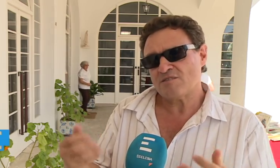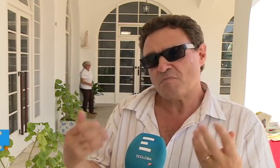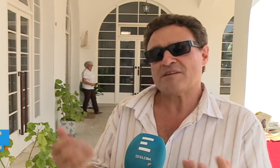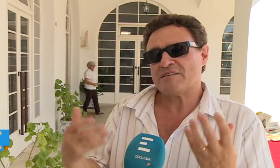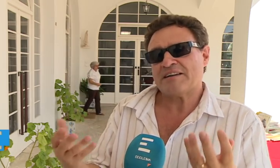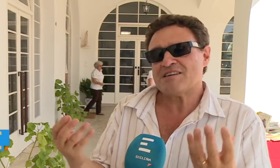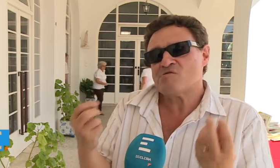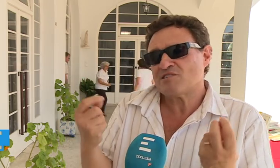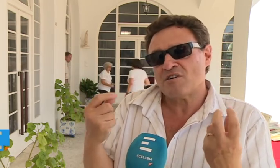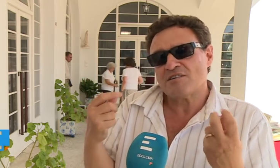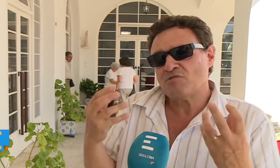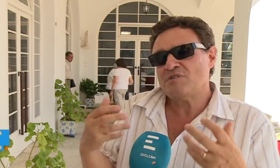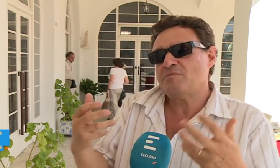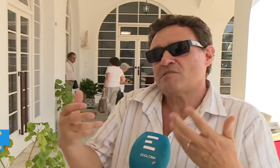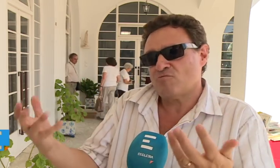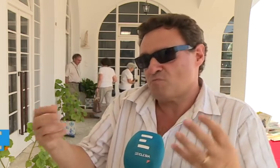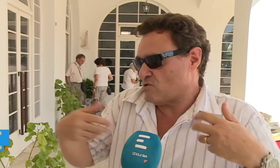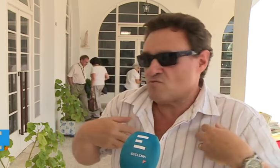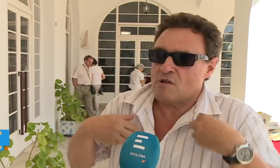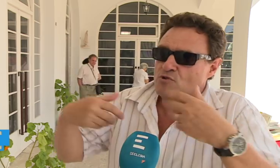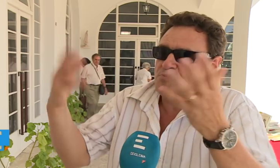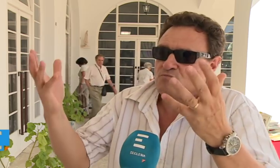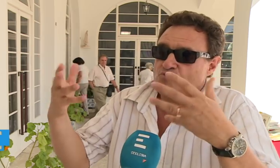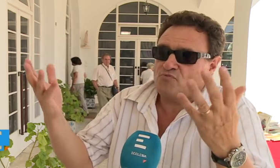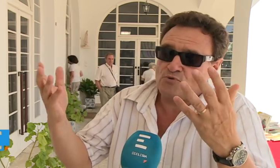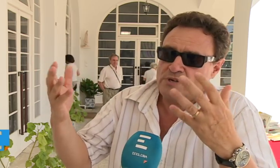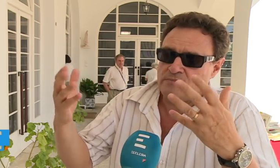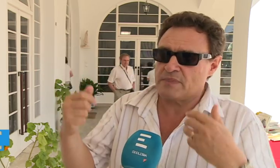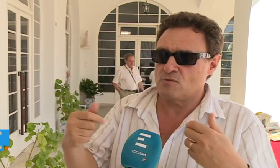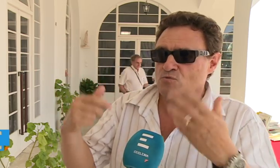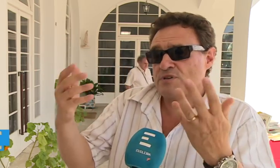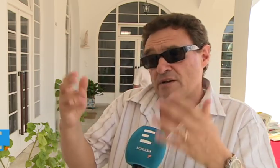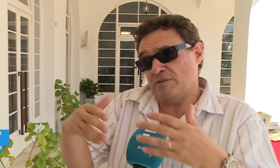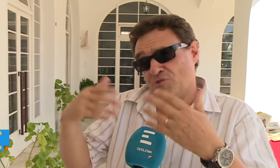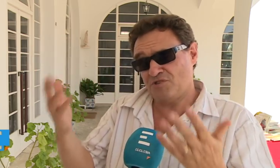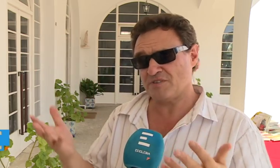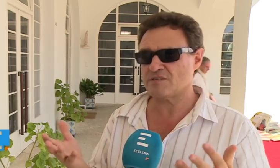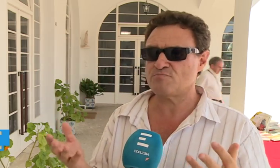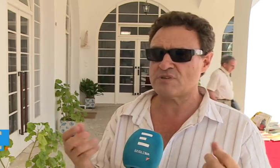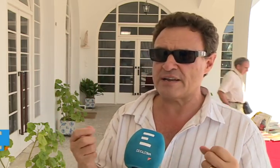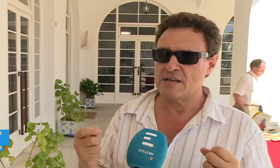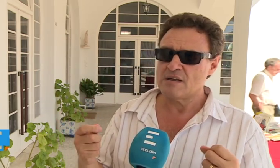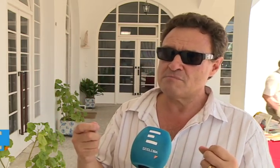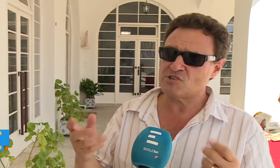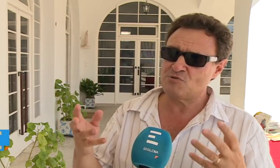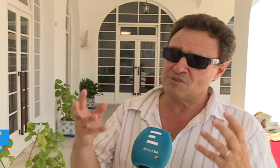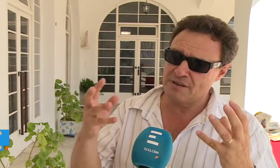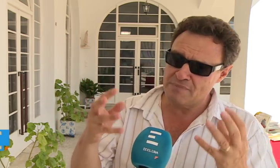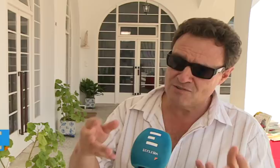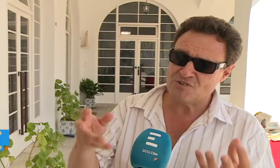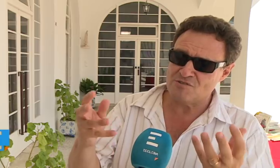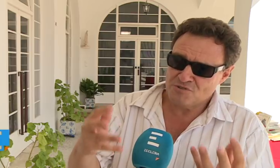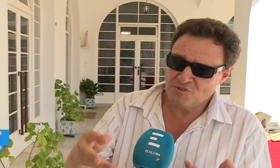nossa relação com o planeta Terra não é só a relação de habitar um espaço do qual nós podemos usufruir, usar e muitas vezes abusar, mas que